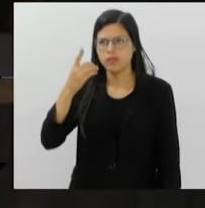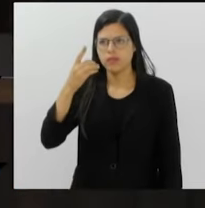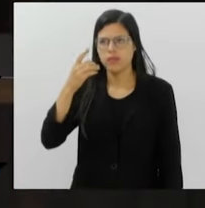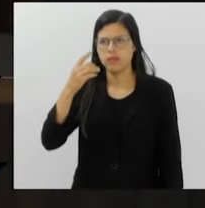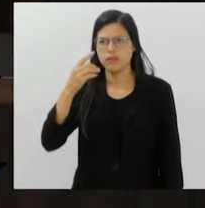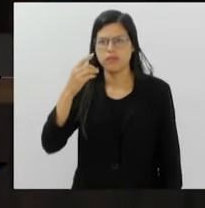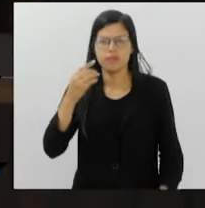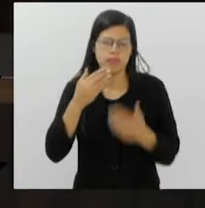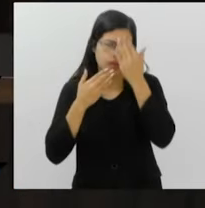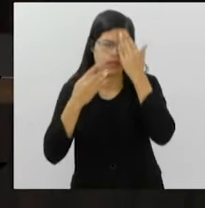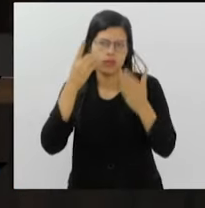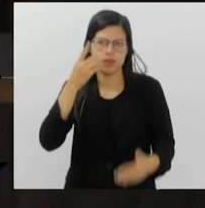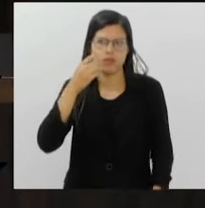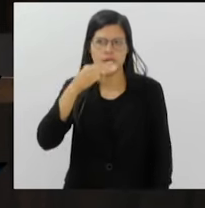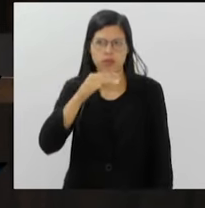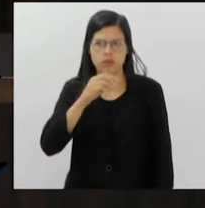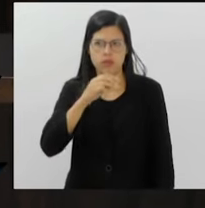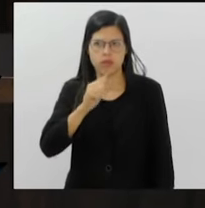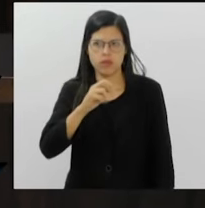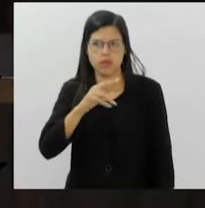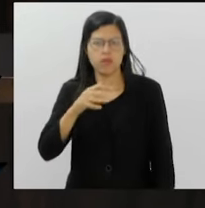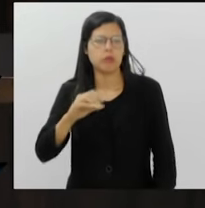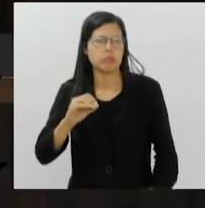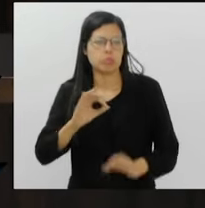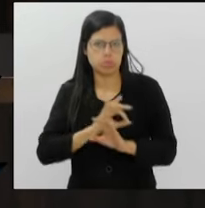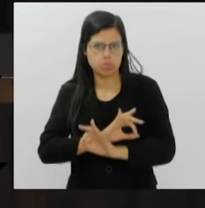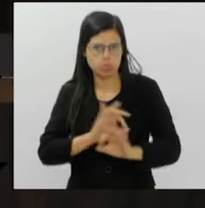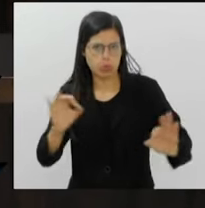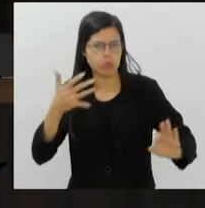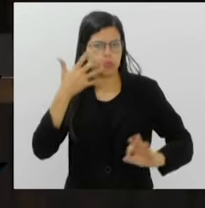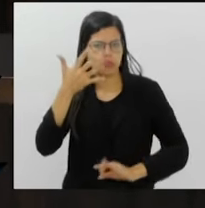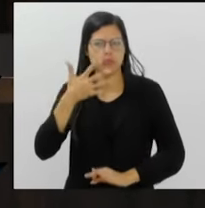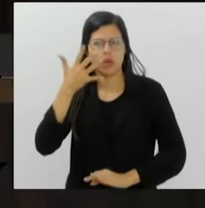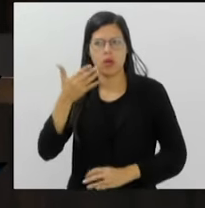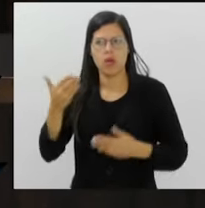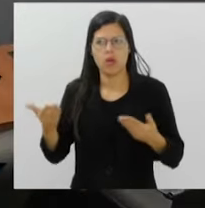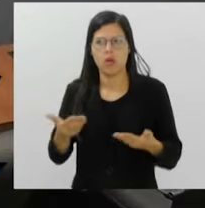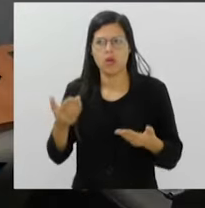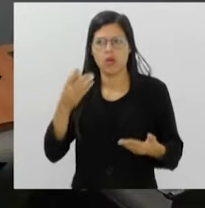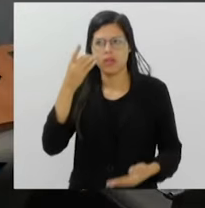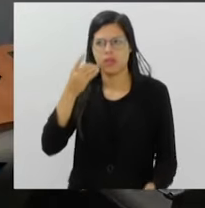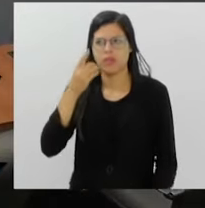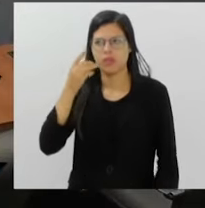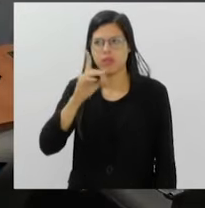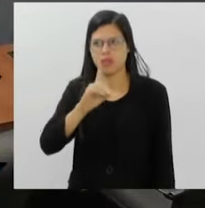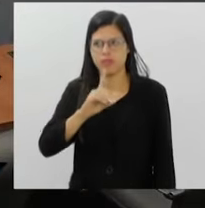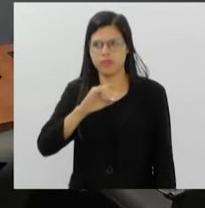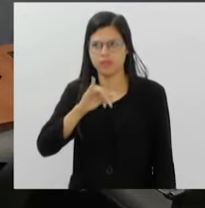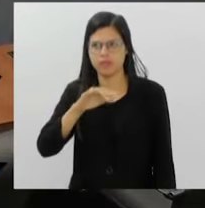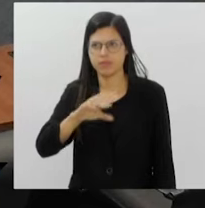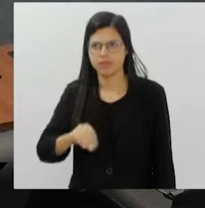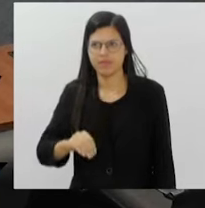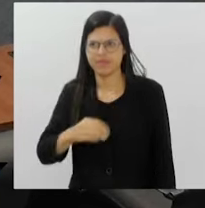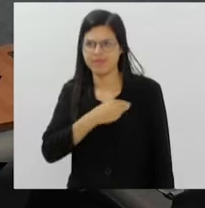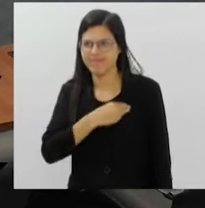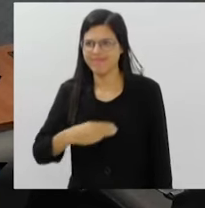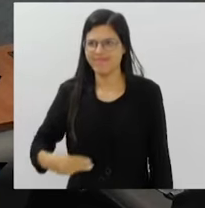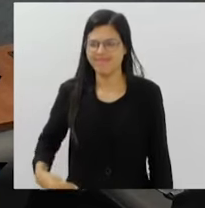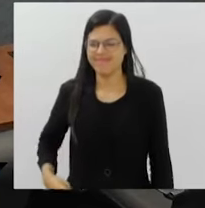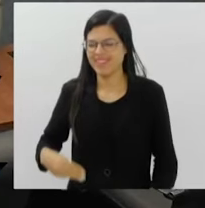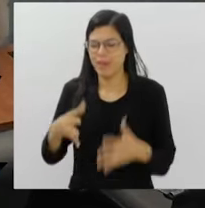Galdeto. Grande explanação. Deputado Flávio Marcelo Dino, perdão. Estou com o ministro aqui, ó, do